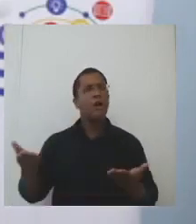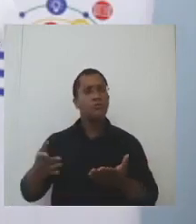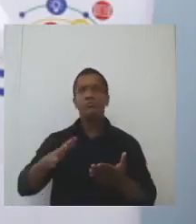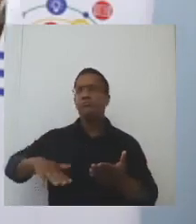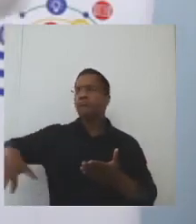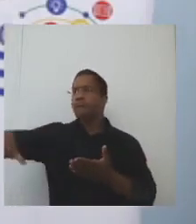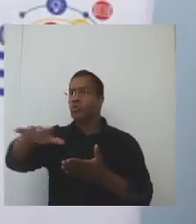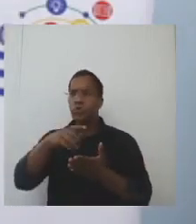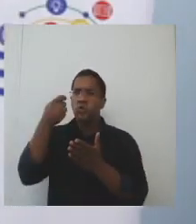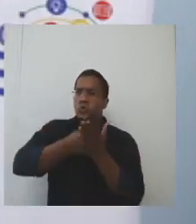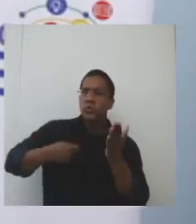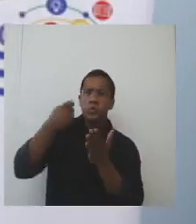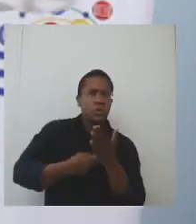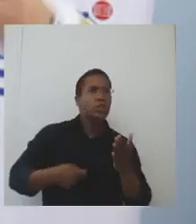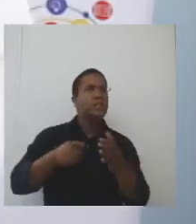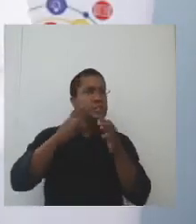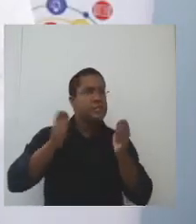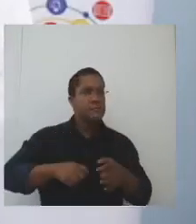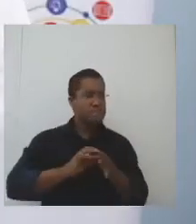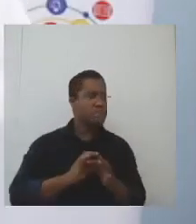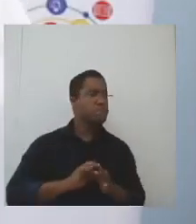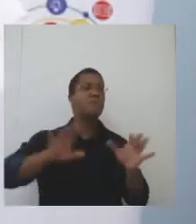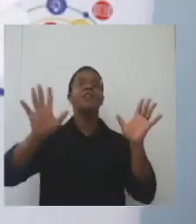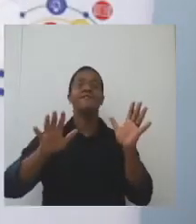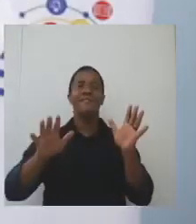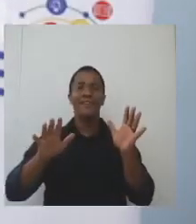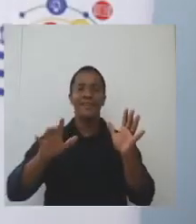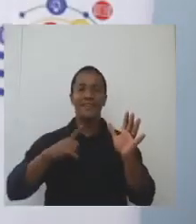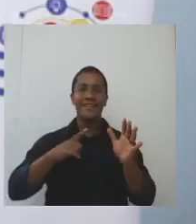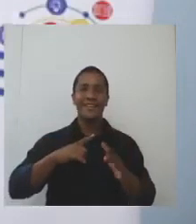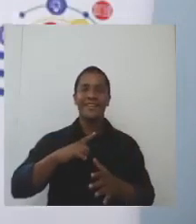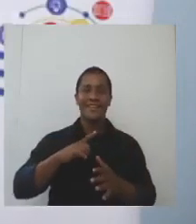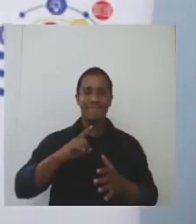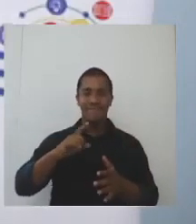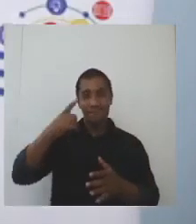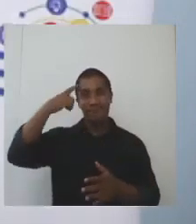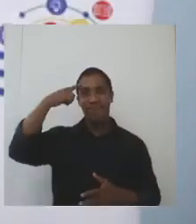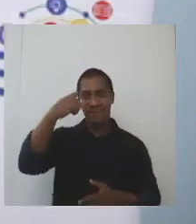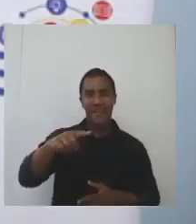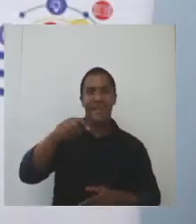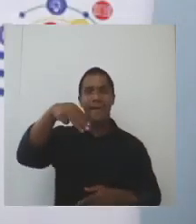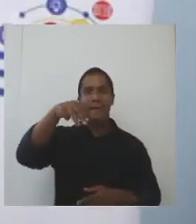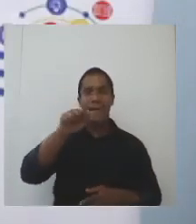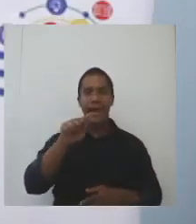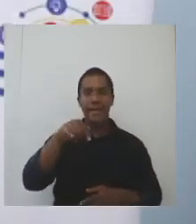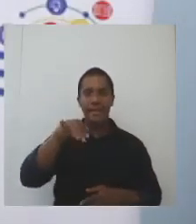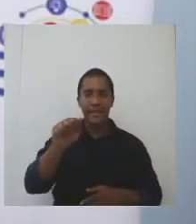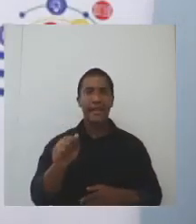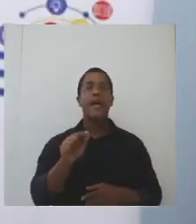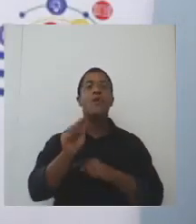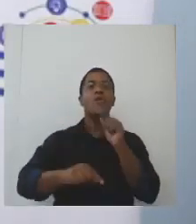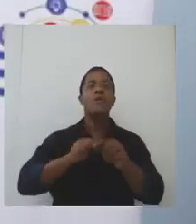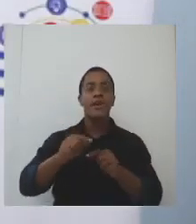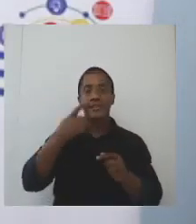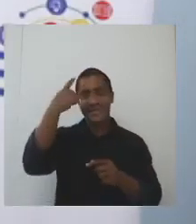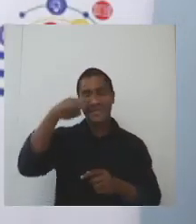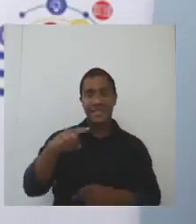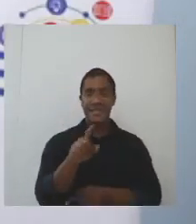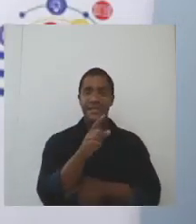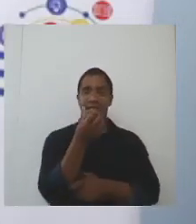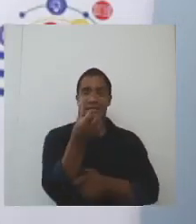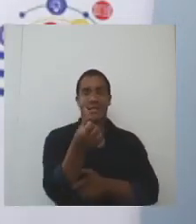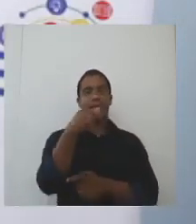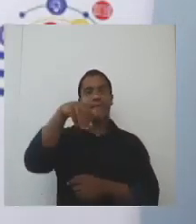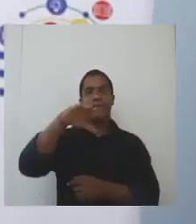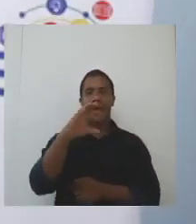nação livre e independente. E aí nós temos a nossa data magna, né, na história pernambucana, o 6 de março, o dia